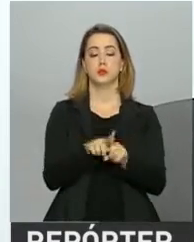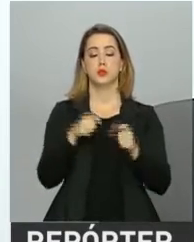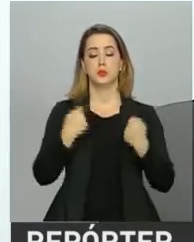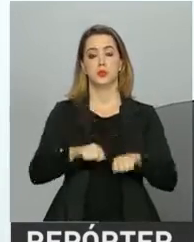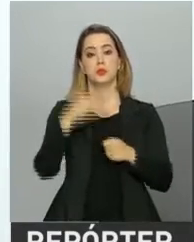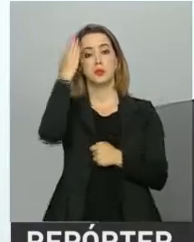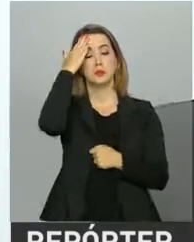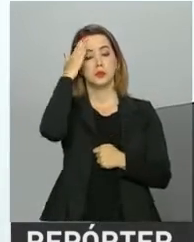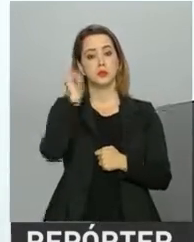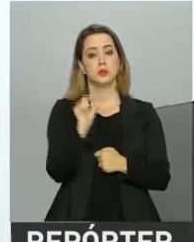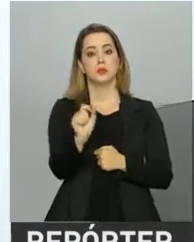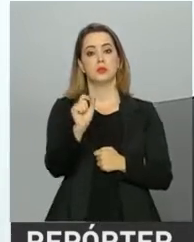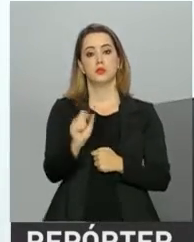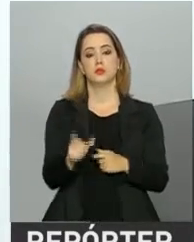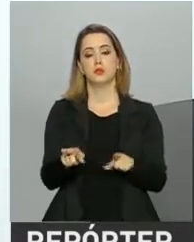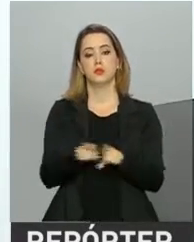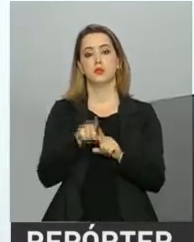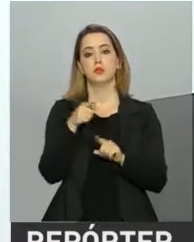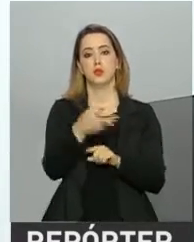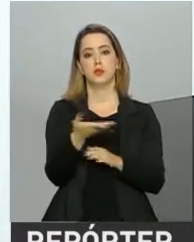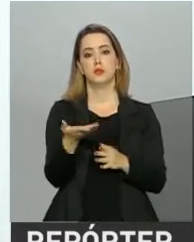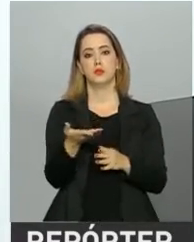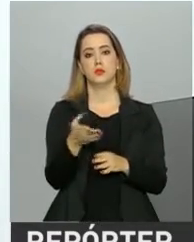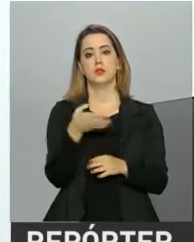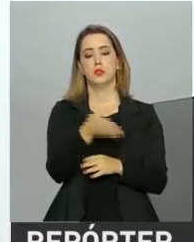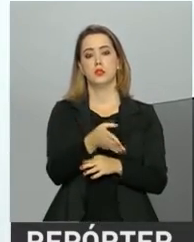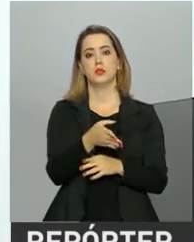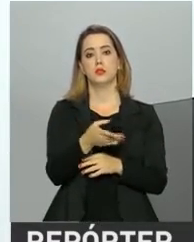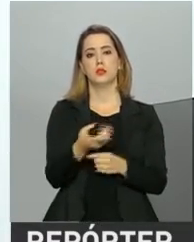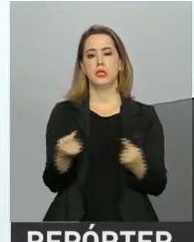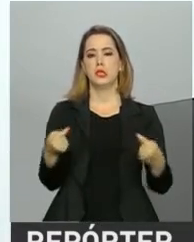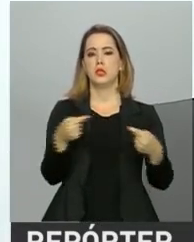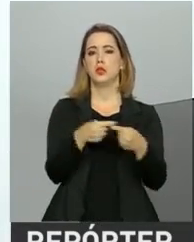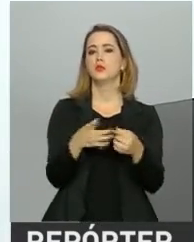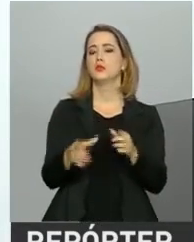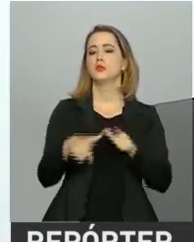precisam saber em relação àquele vínculo de trabalho que ele tem com aquele empregador.